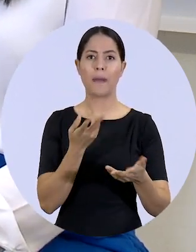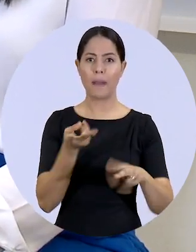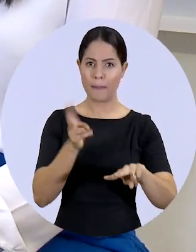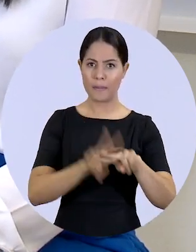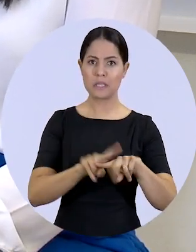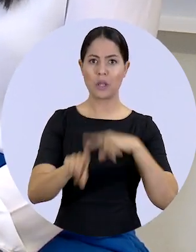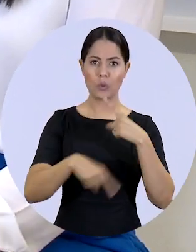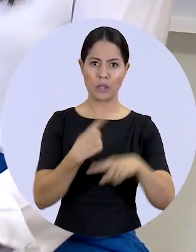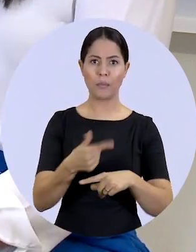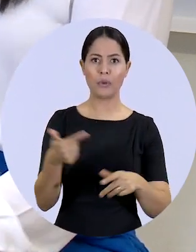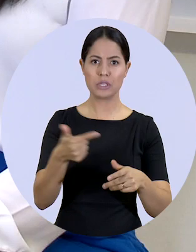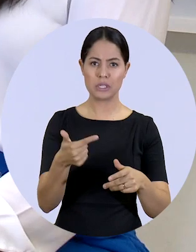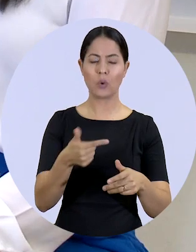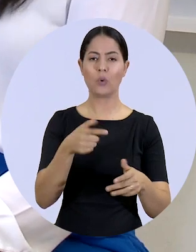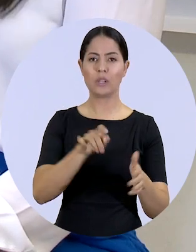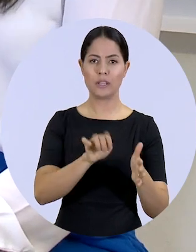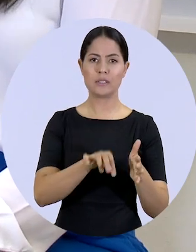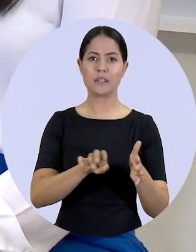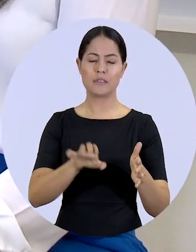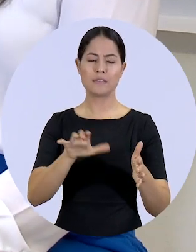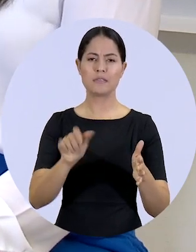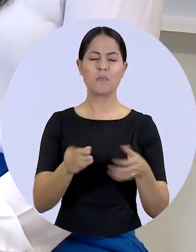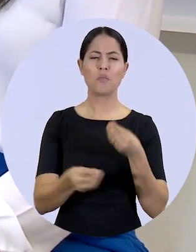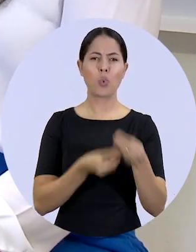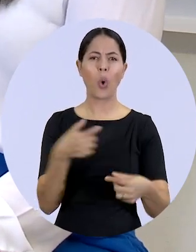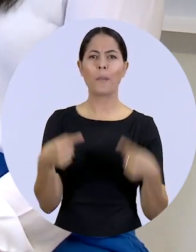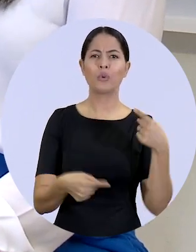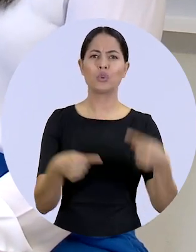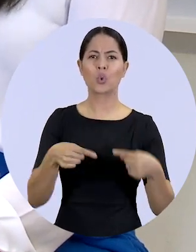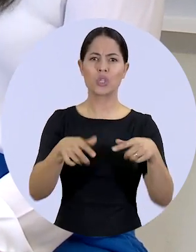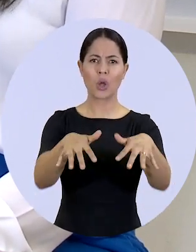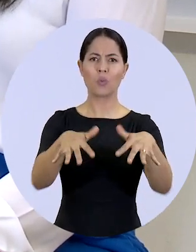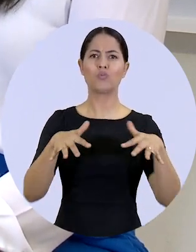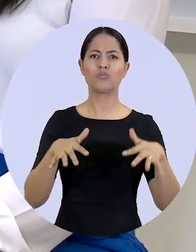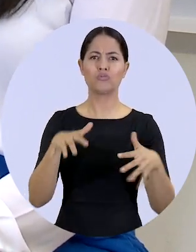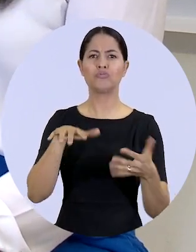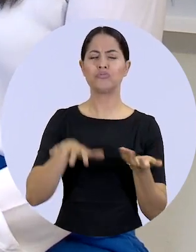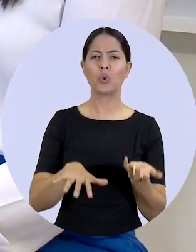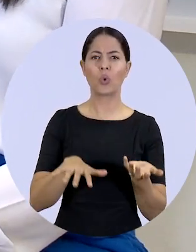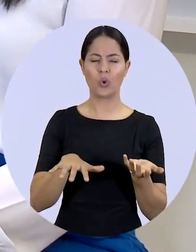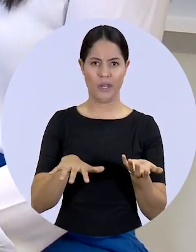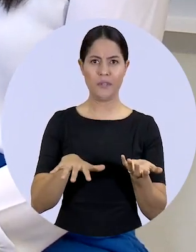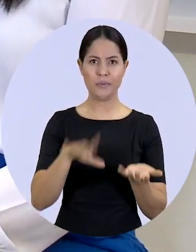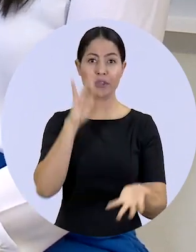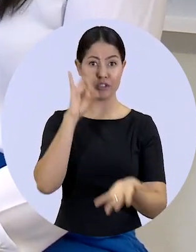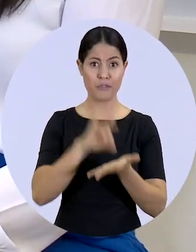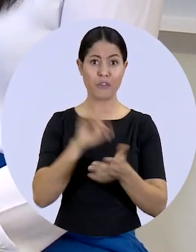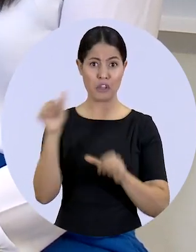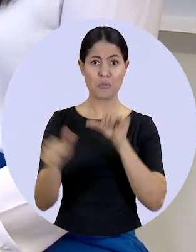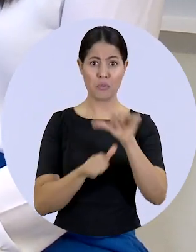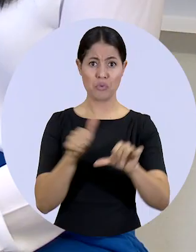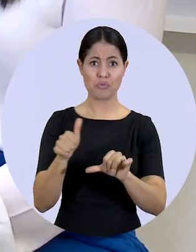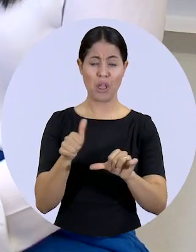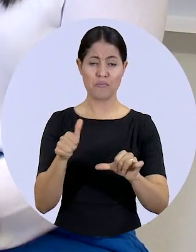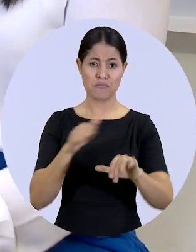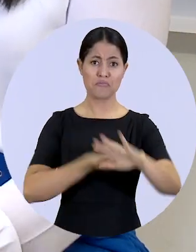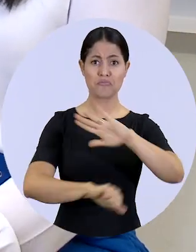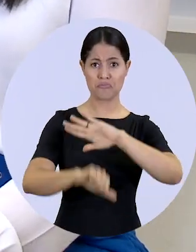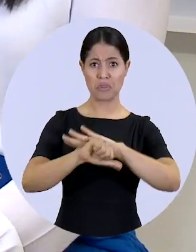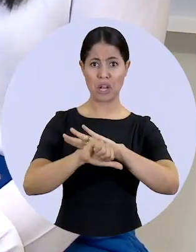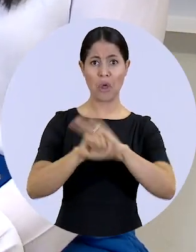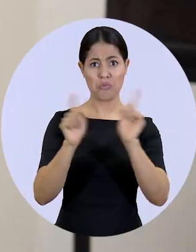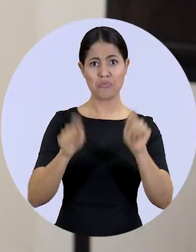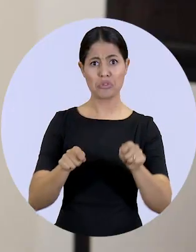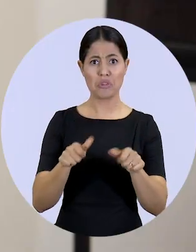condenação em segunda instância. O senhor destaca alguma discussão que esteja acontecendo no Congresso Nacional que pode mudar o cenário